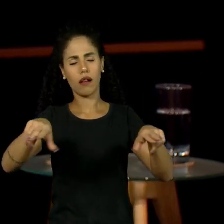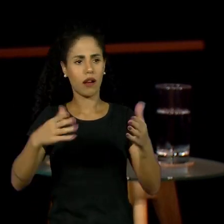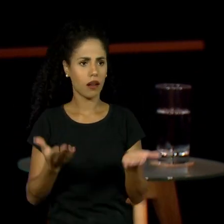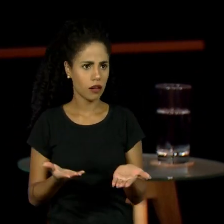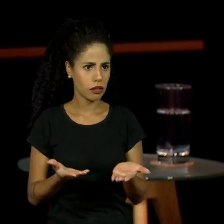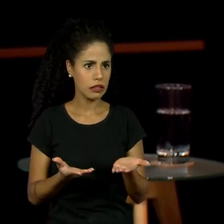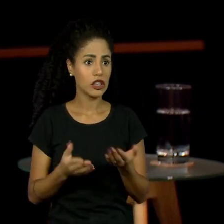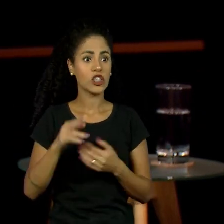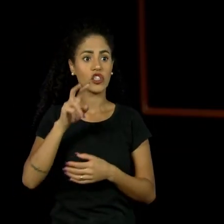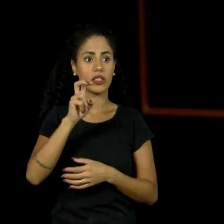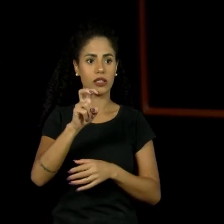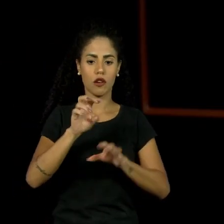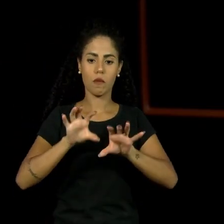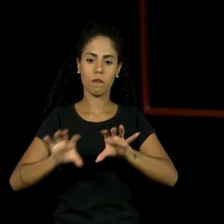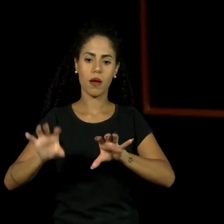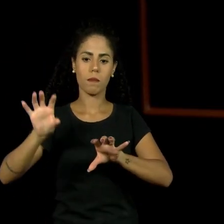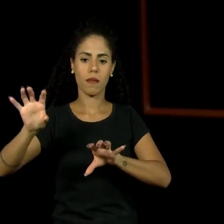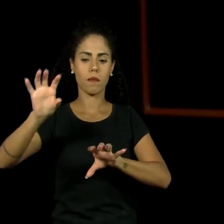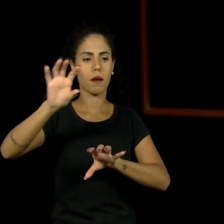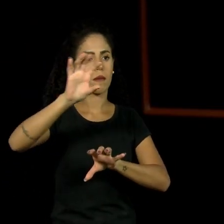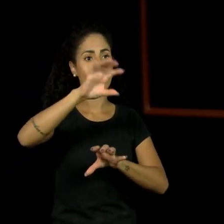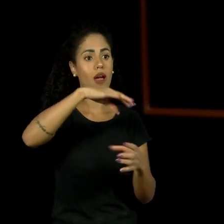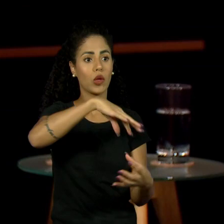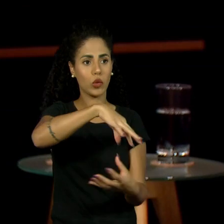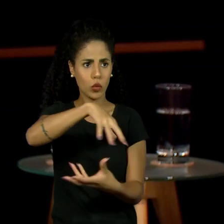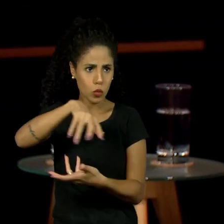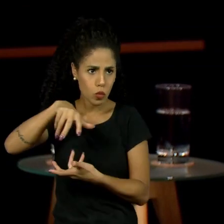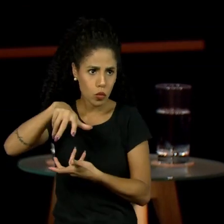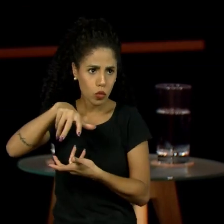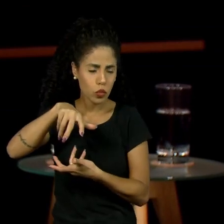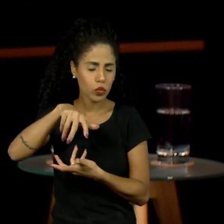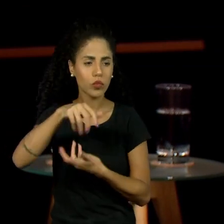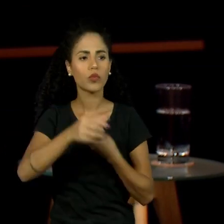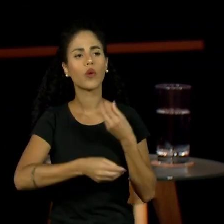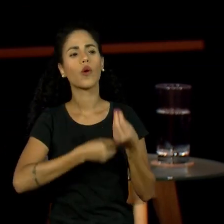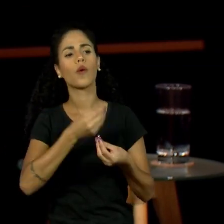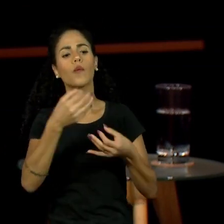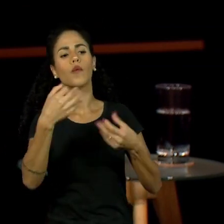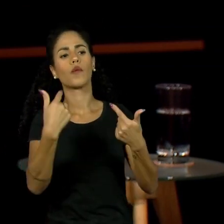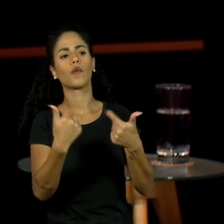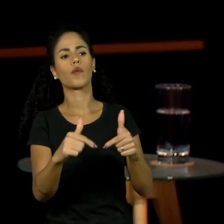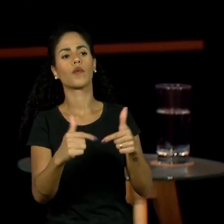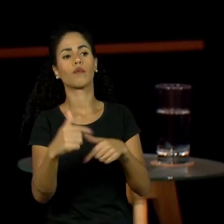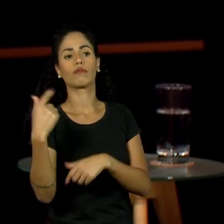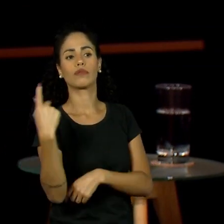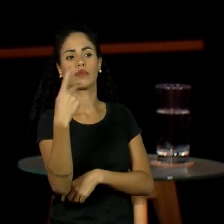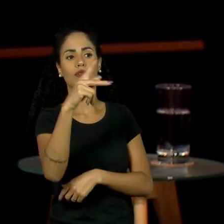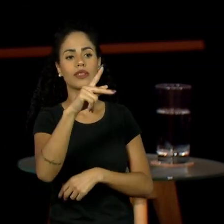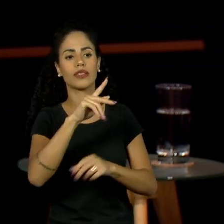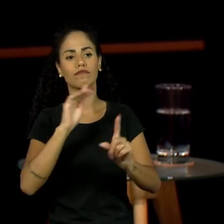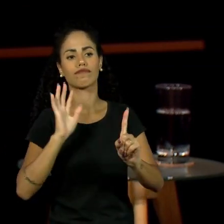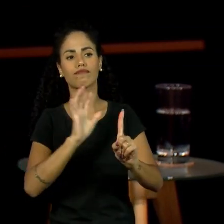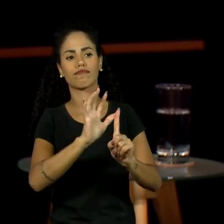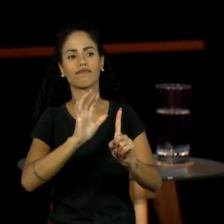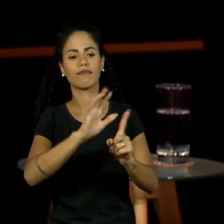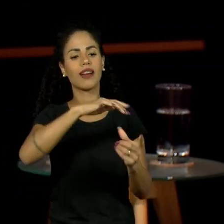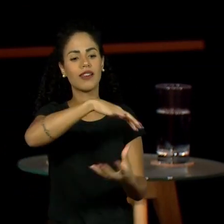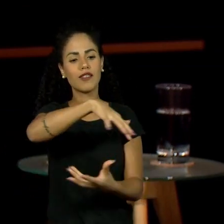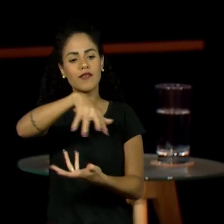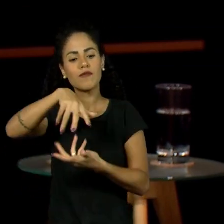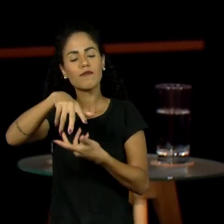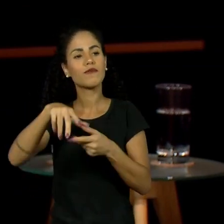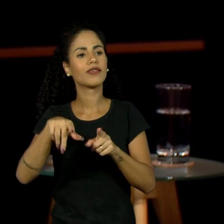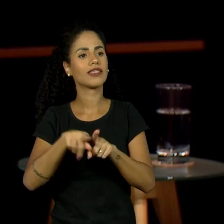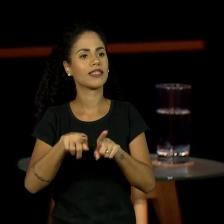5 continentes, né? Sim. Dos 5 continentes. Seria justo dizer que seu trabalho é moldado por essas influências de todo mundo, mas